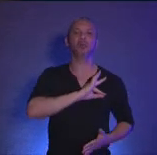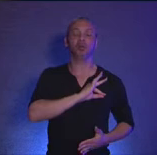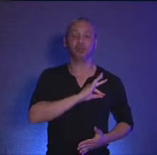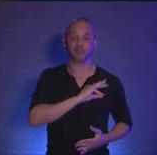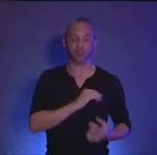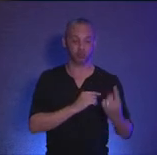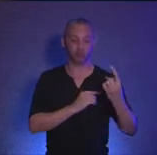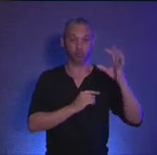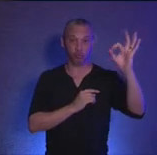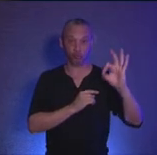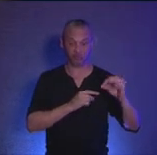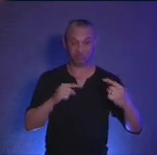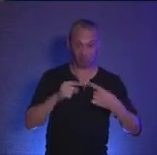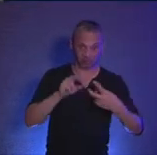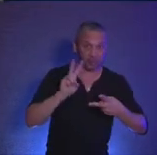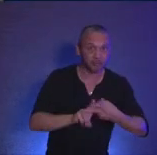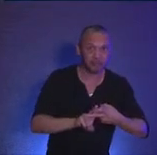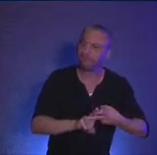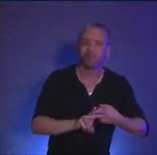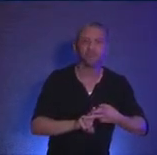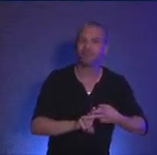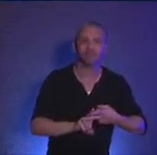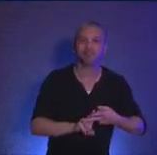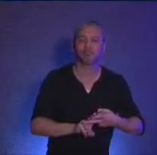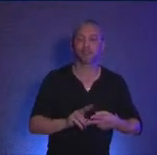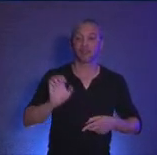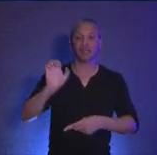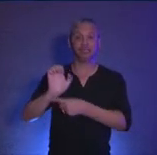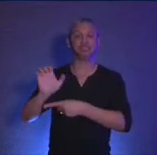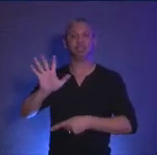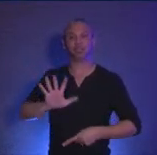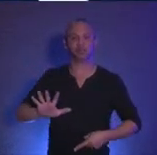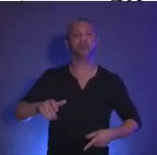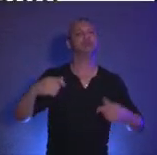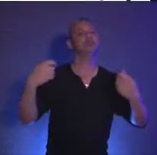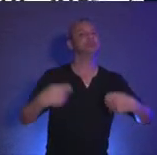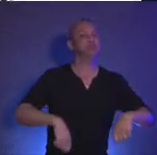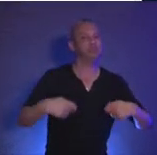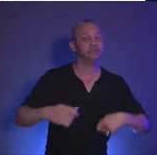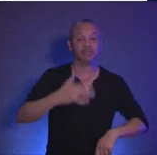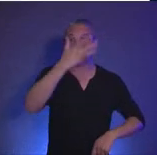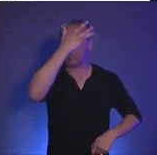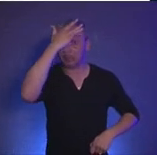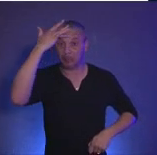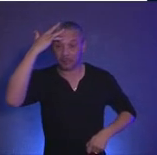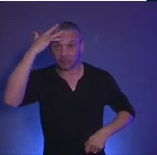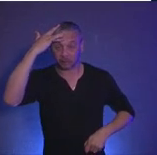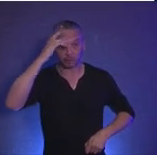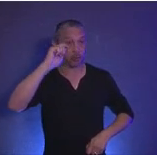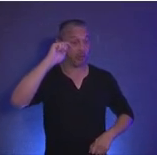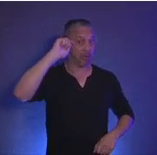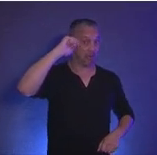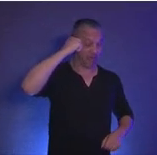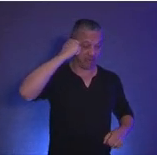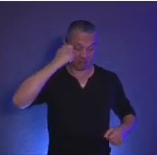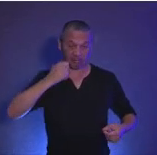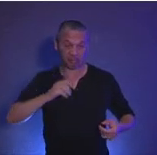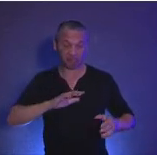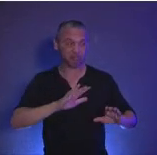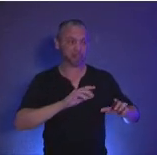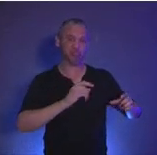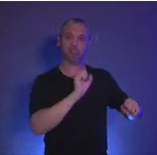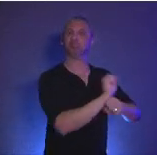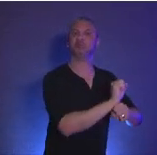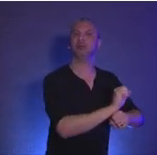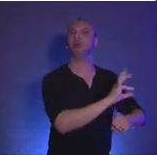1% resulta em prisão em flagrante. O Estado é responsável por fazer das pessoas negras o principal alvo das abordagens policiais.